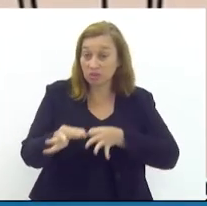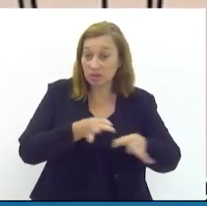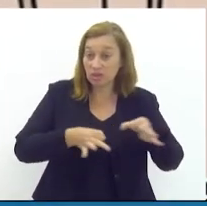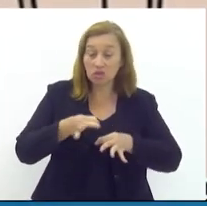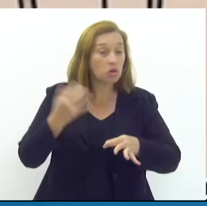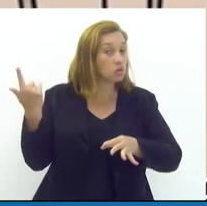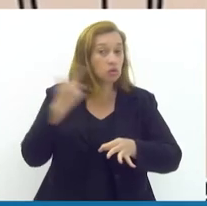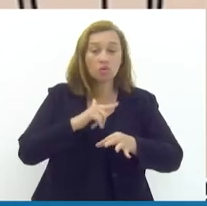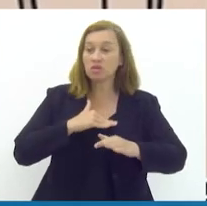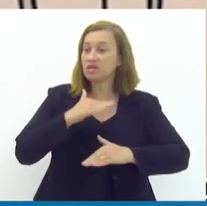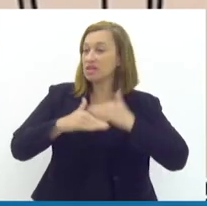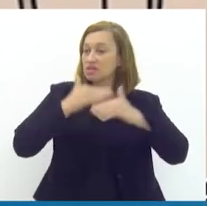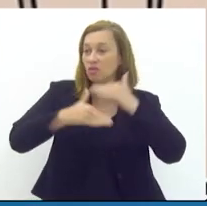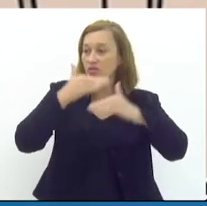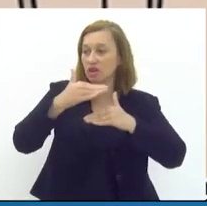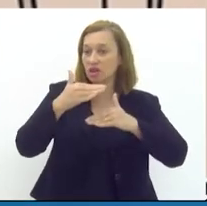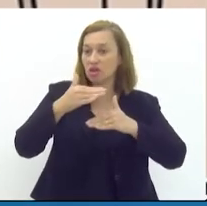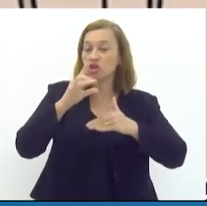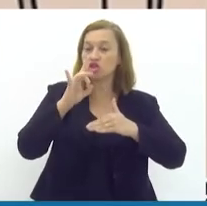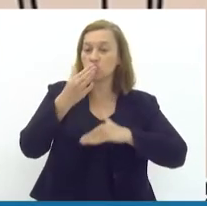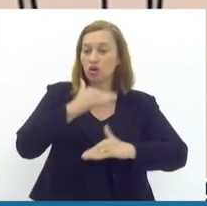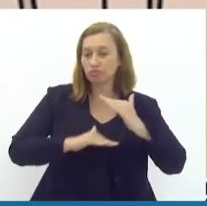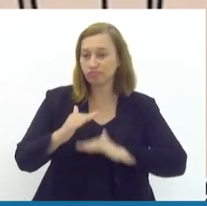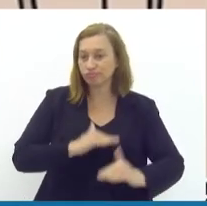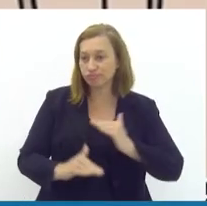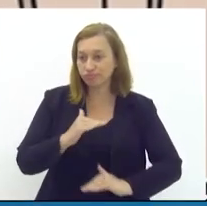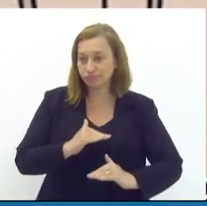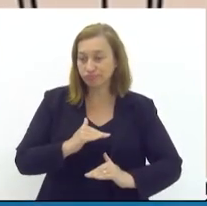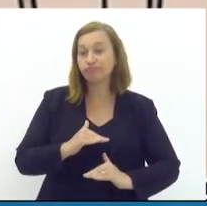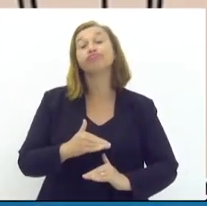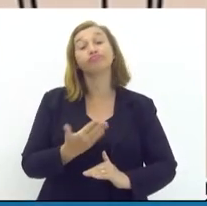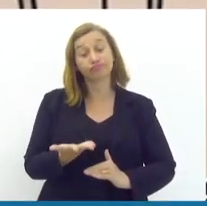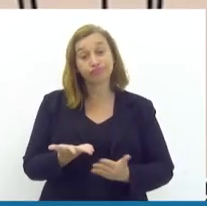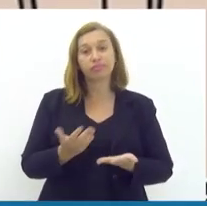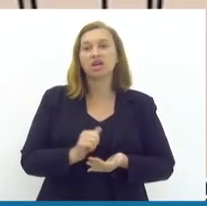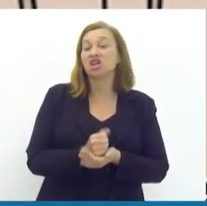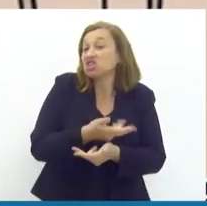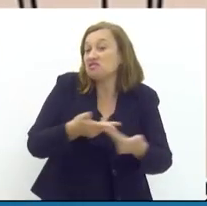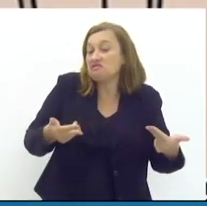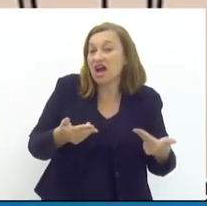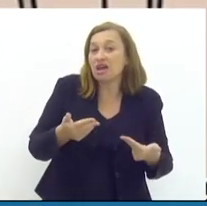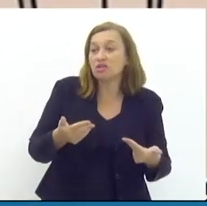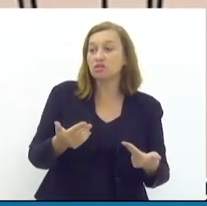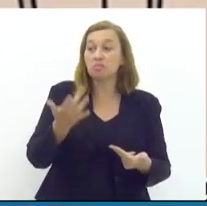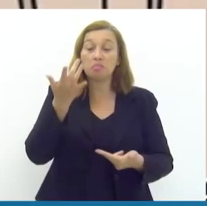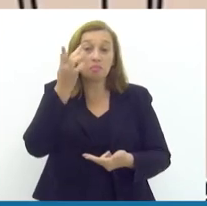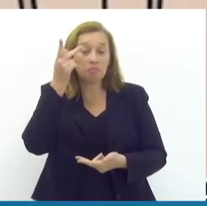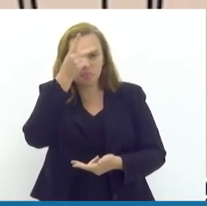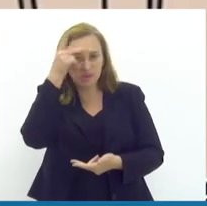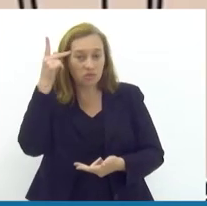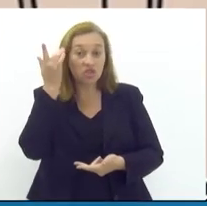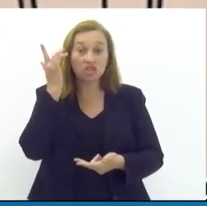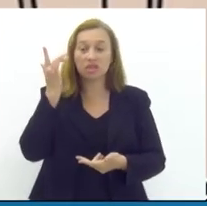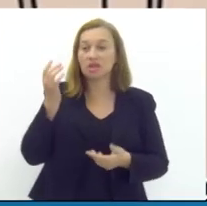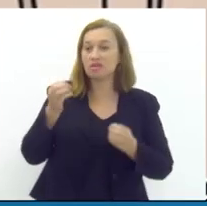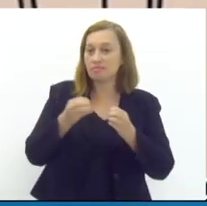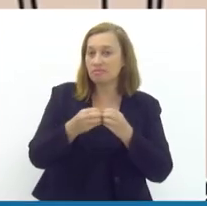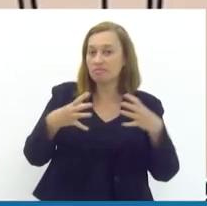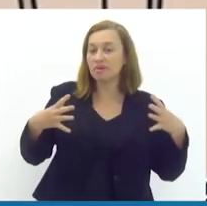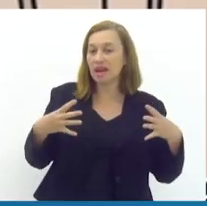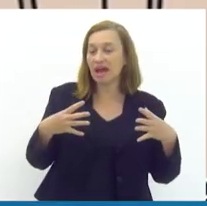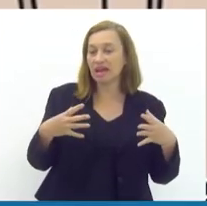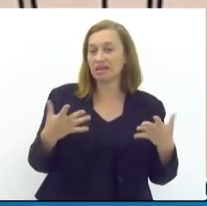avançar sair do voo de galinha e dessa vez nós temos alguns economia mostrando números Mágicos e realidade